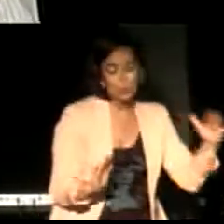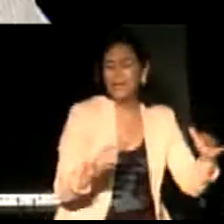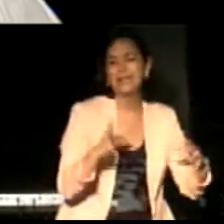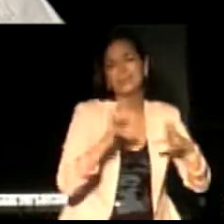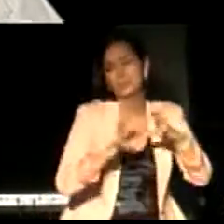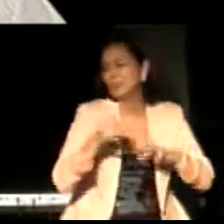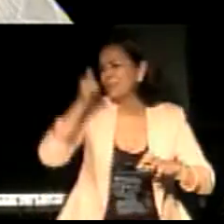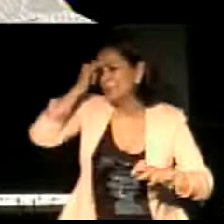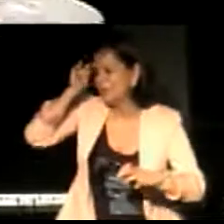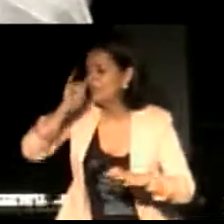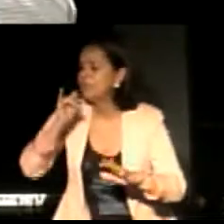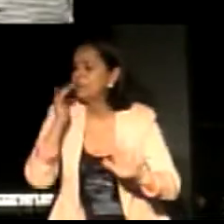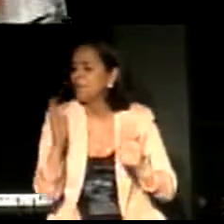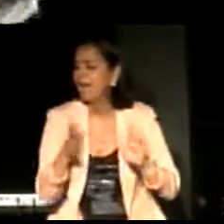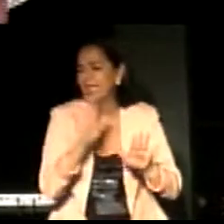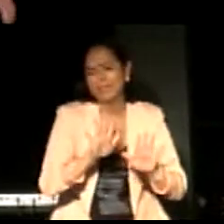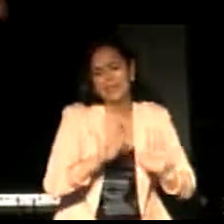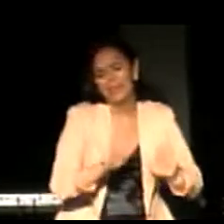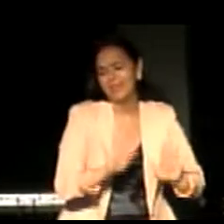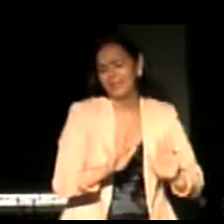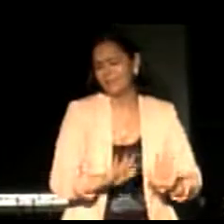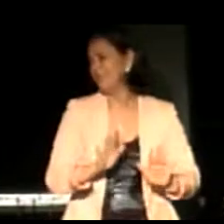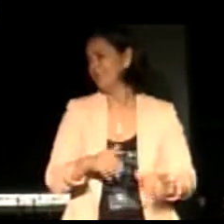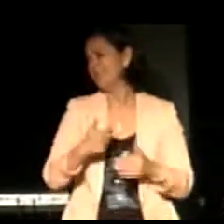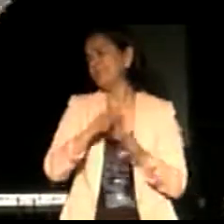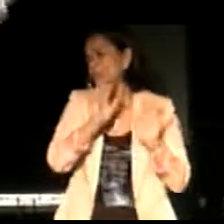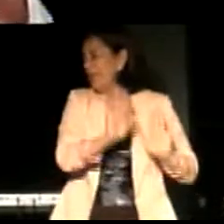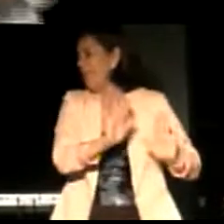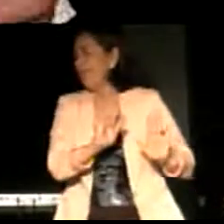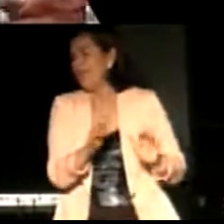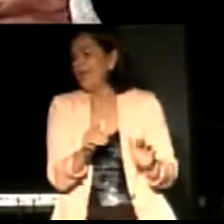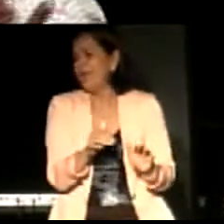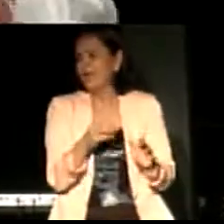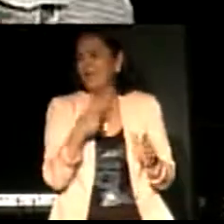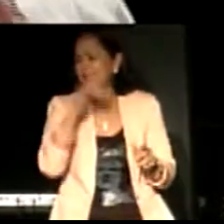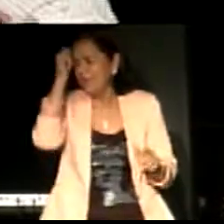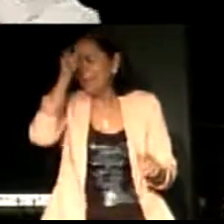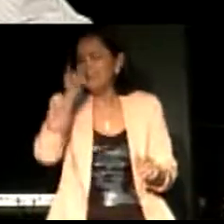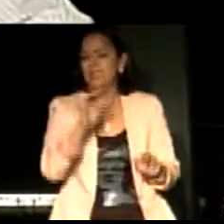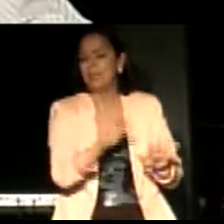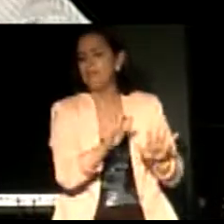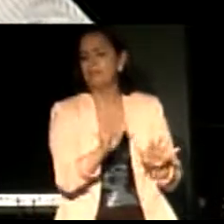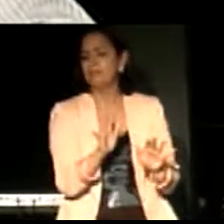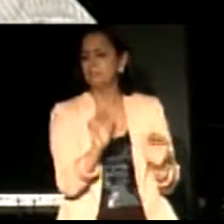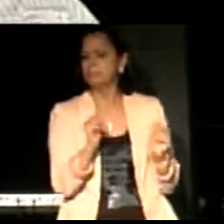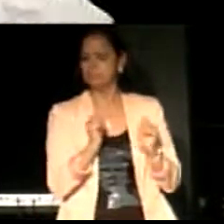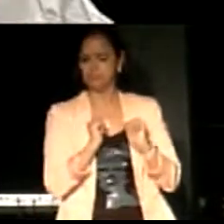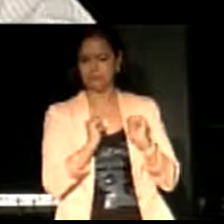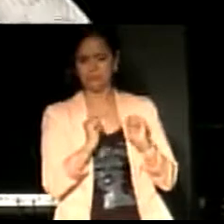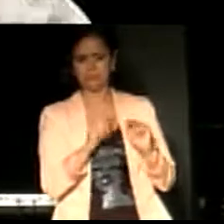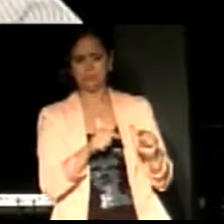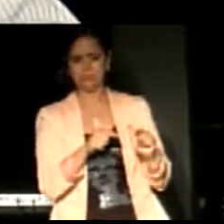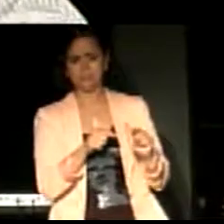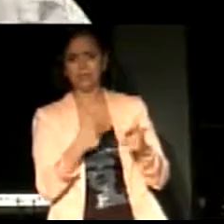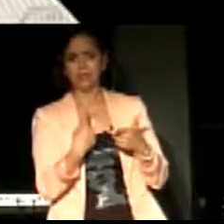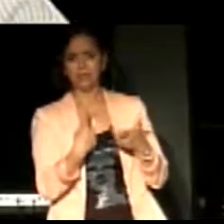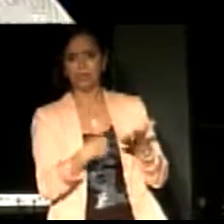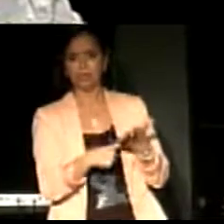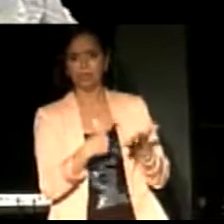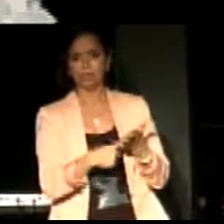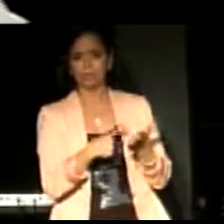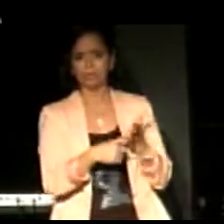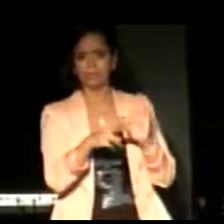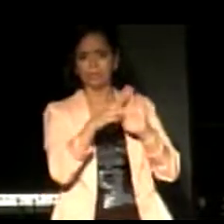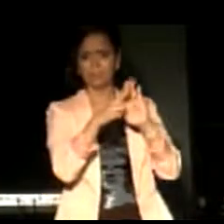querem ser coniventes, deixa para lá. Ainda que seja o mal, deixa para lá. Elas comprometem até